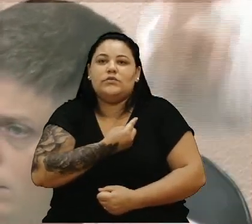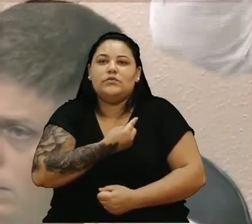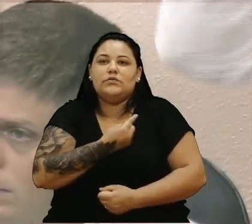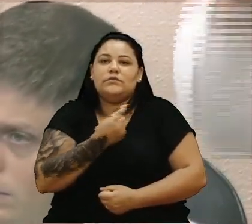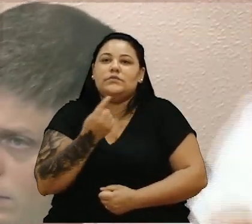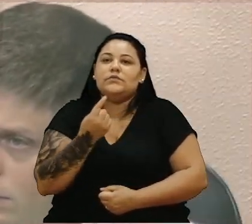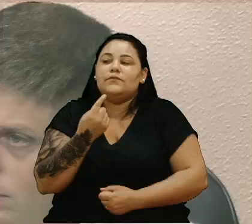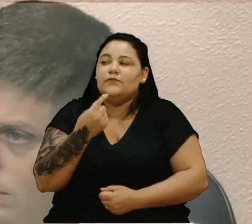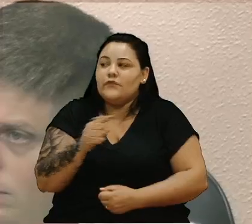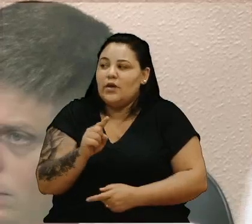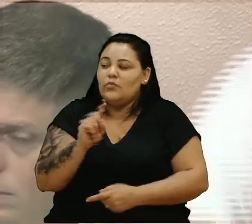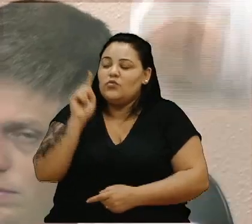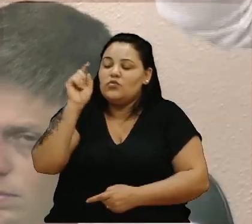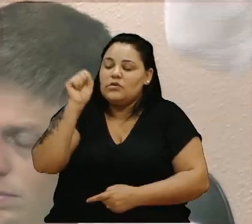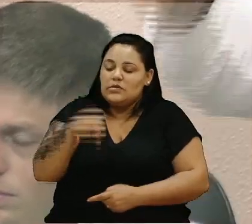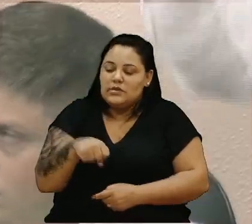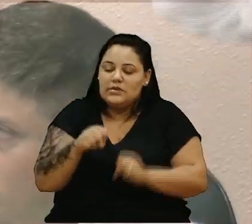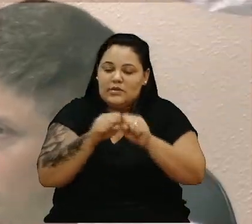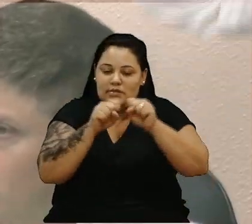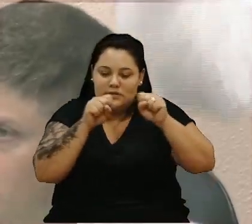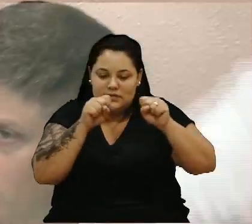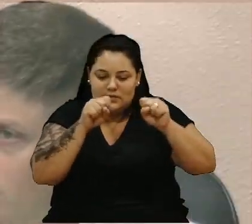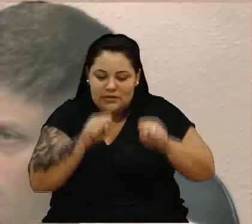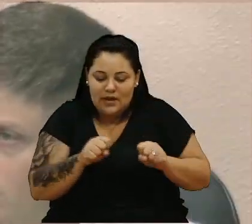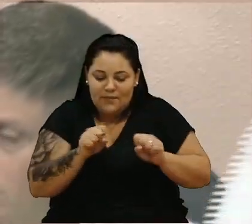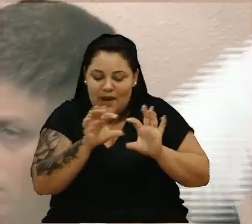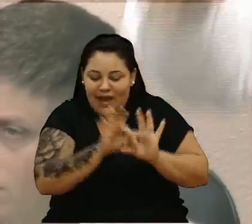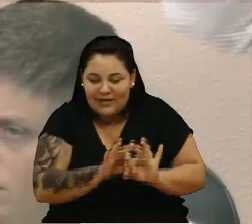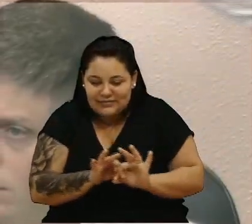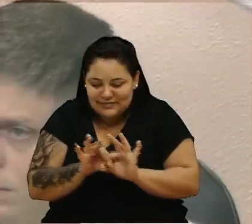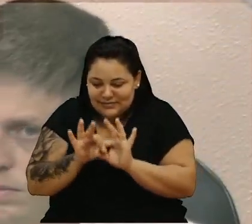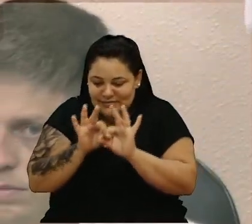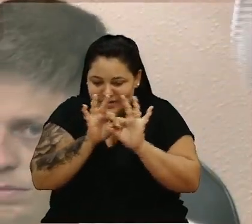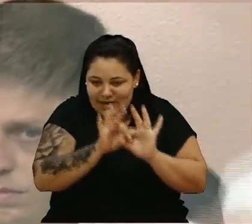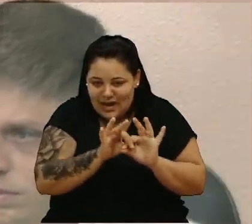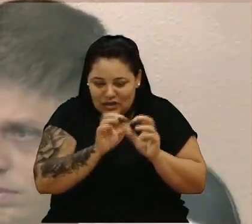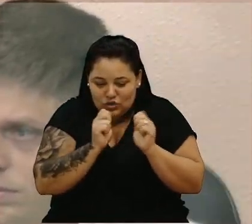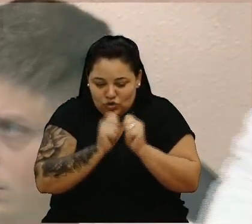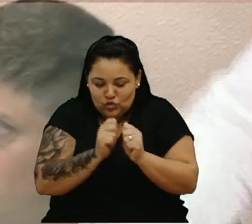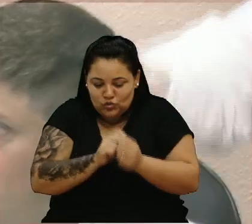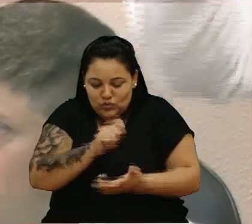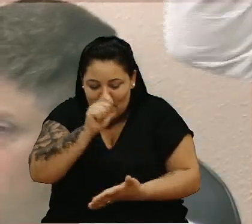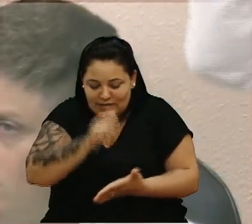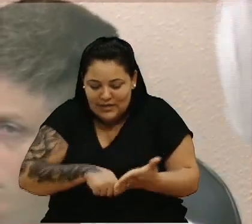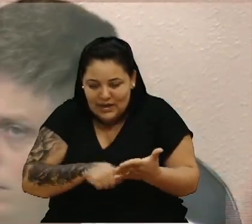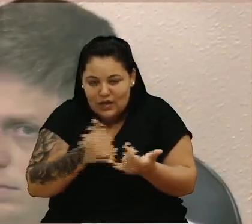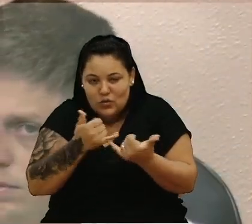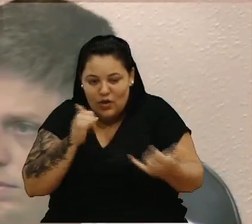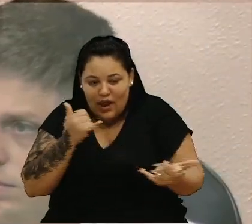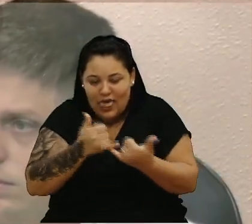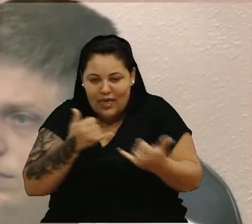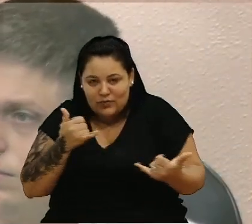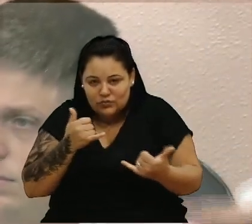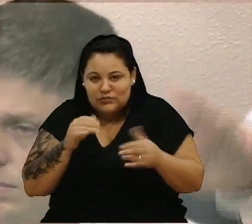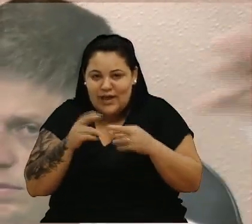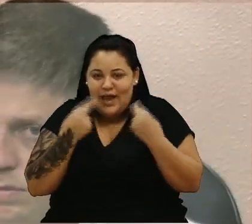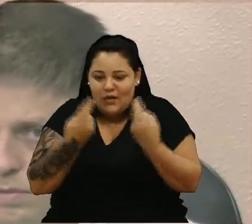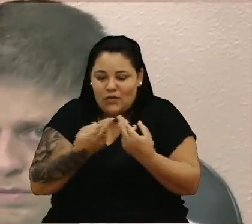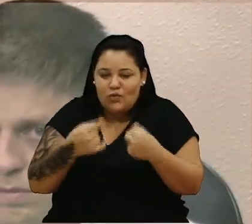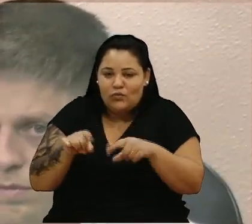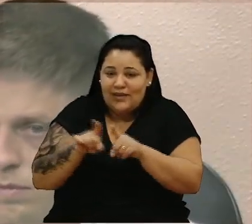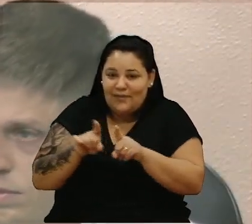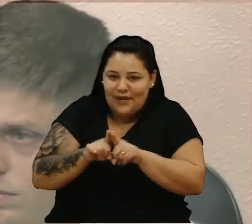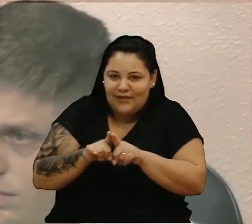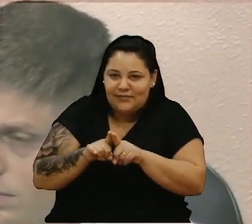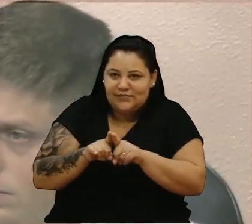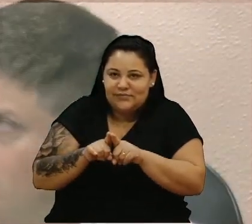um sistema integrado do Legix, da assinatura eletrônica, das sessões. Nós vamos deixar